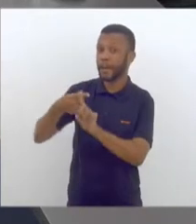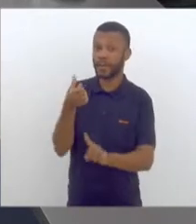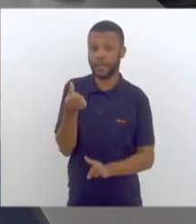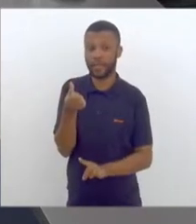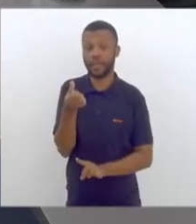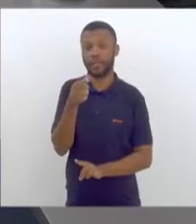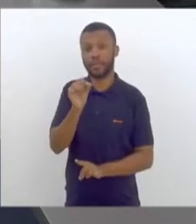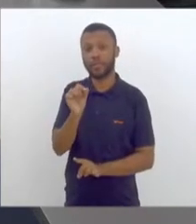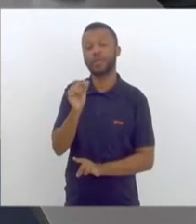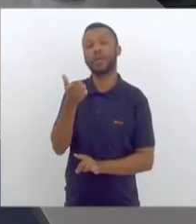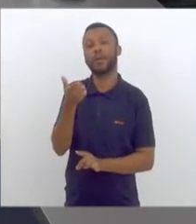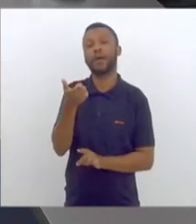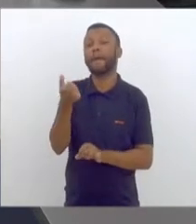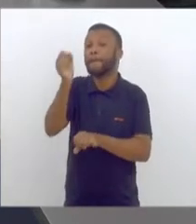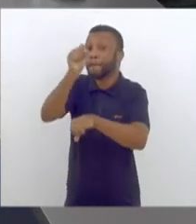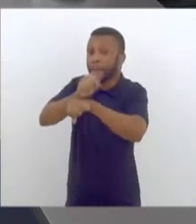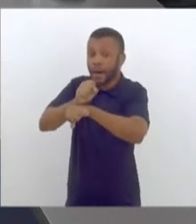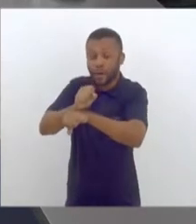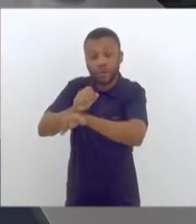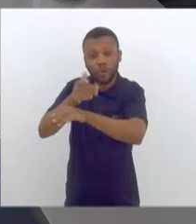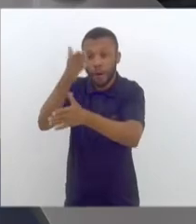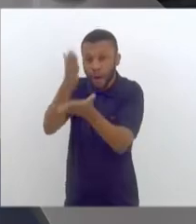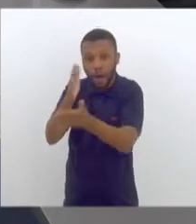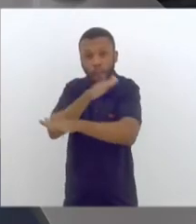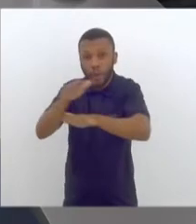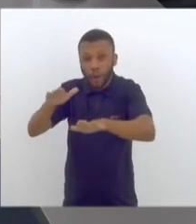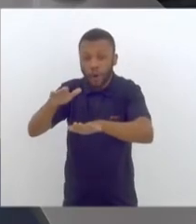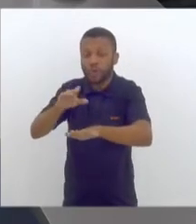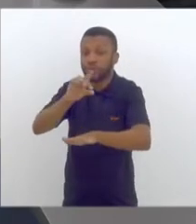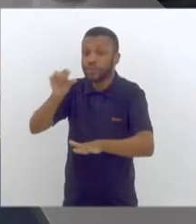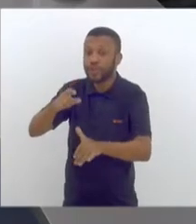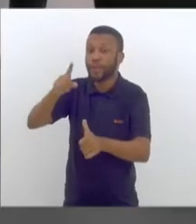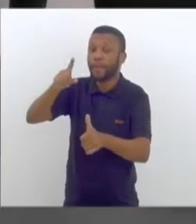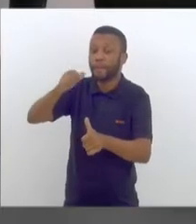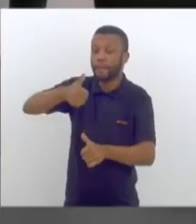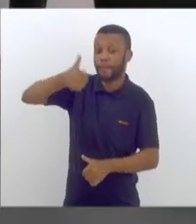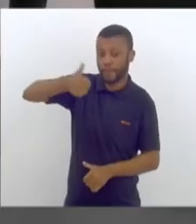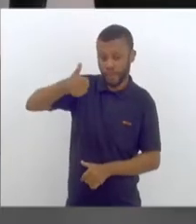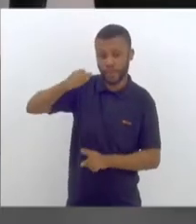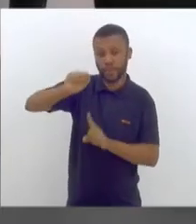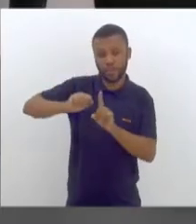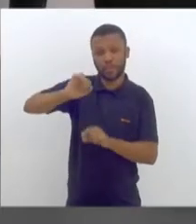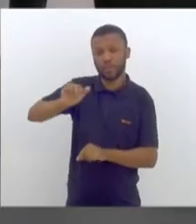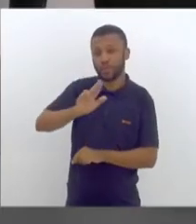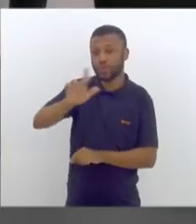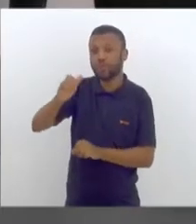que saiu de circulação a partir de primeiro de julho de 2013 é isso